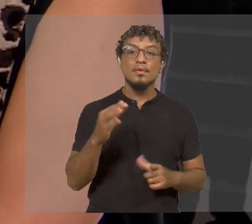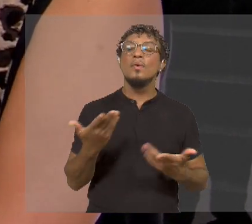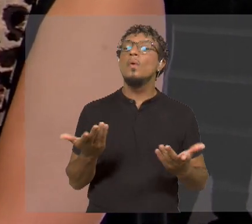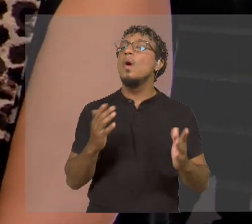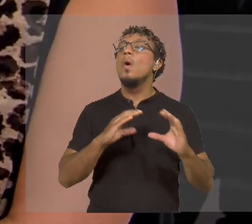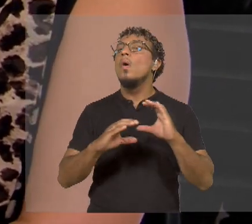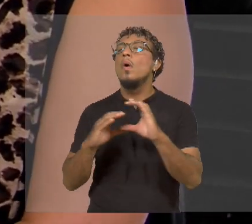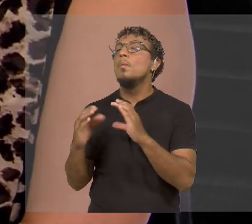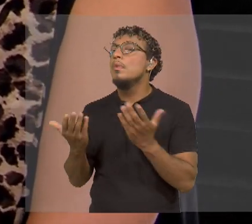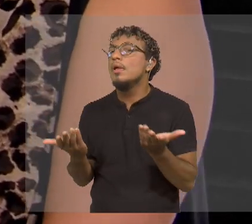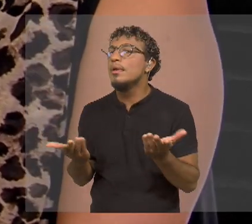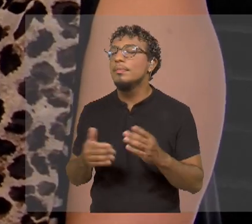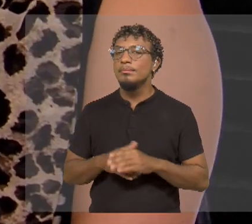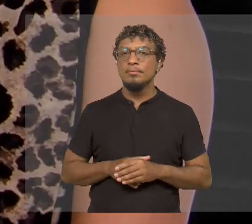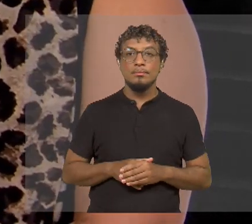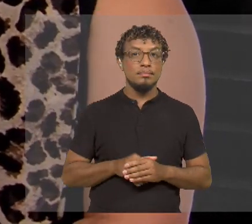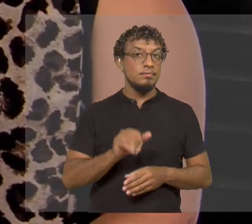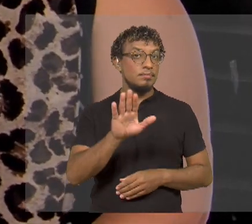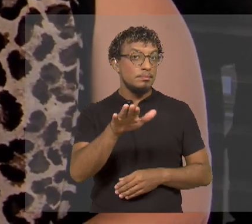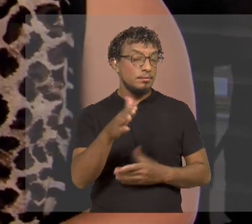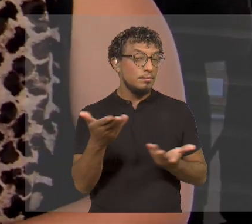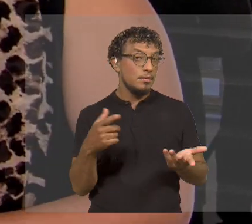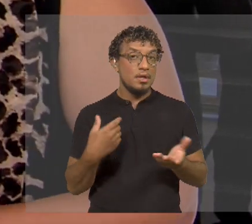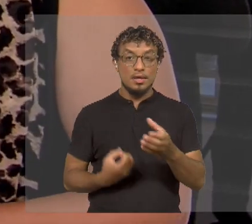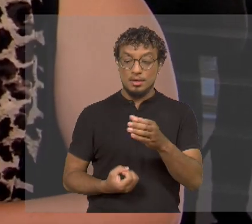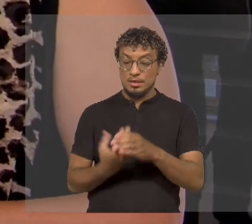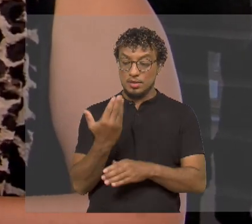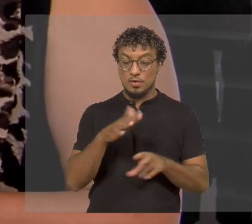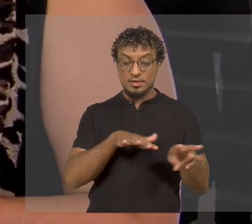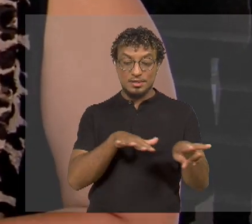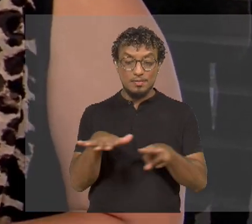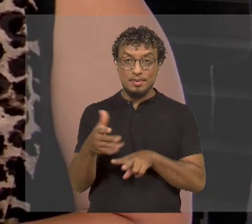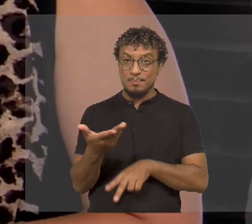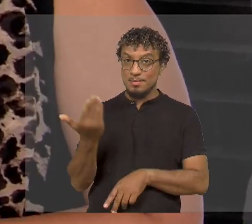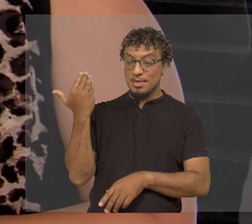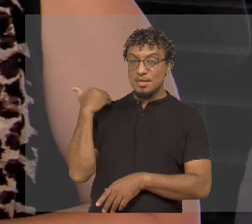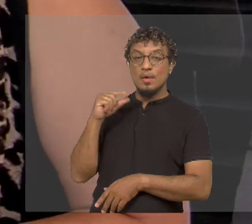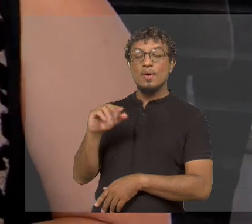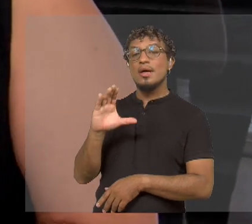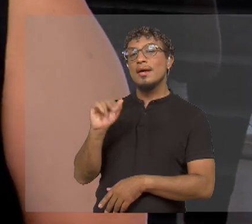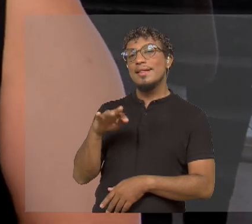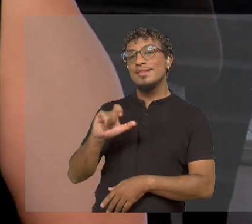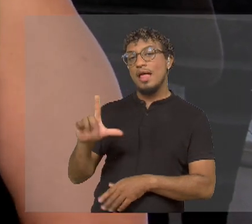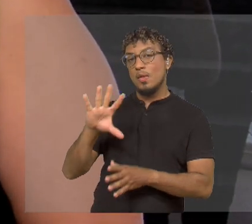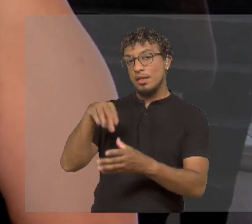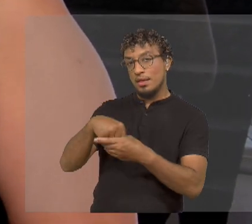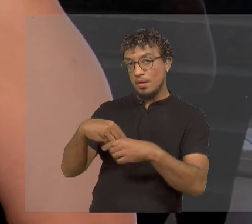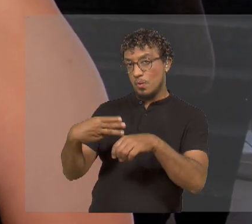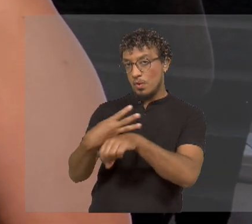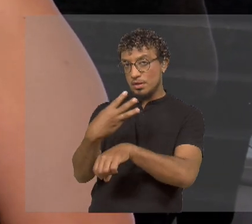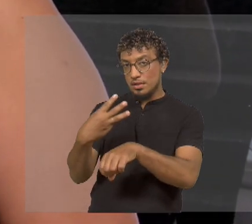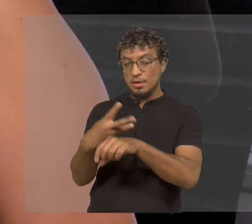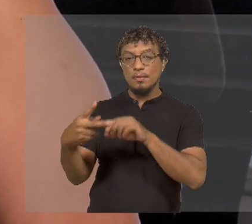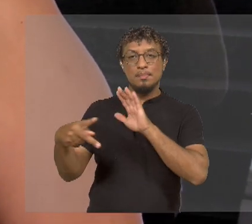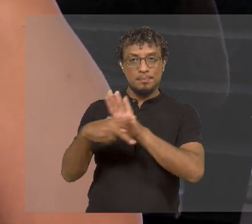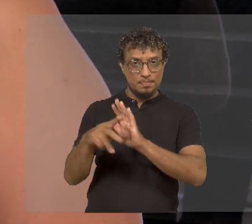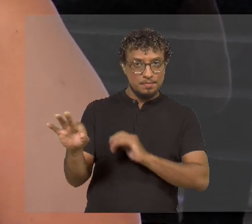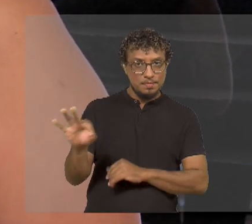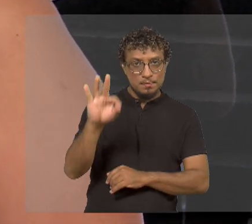de comunicação é esse? Bom, nós lançamos na semana passada um canal de WhatsApp da Universidade Federal do